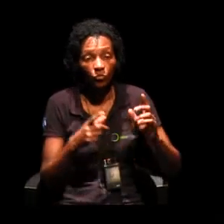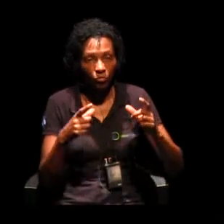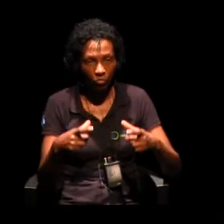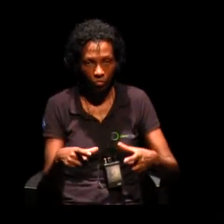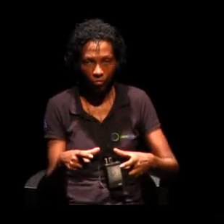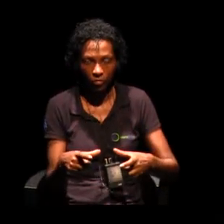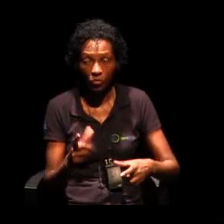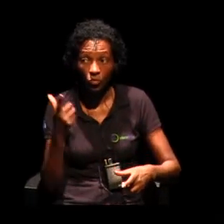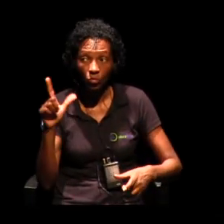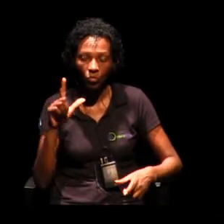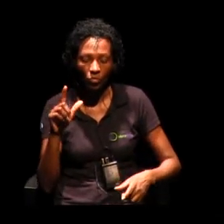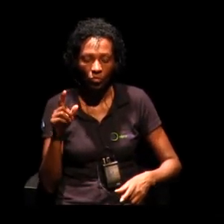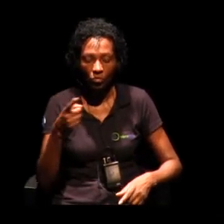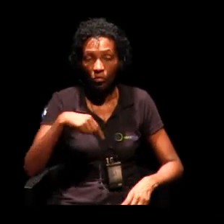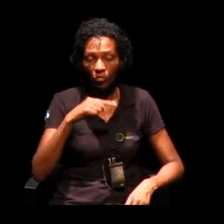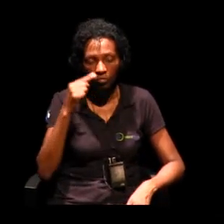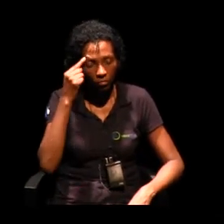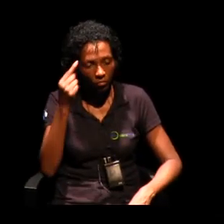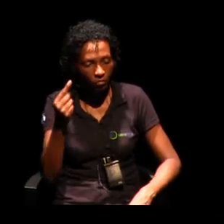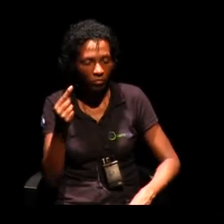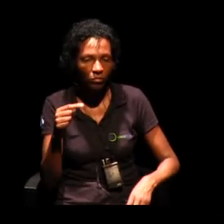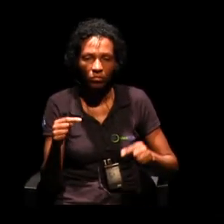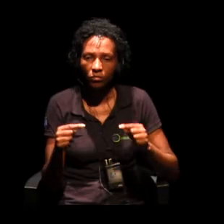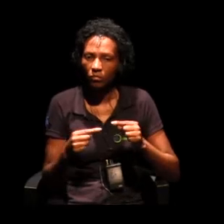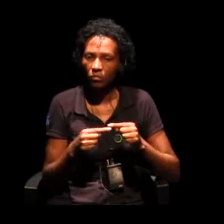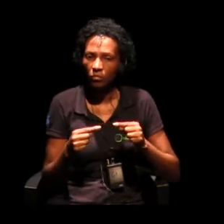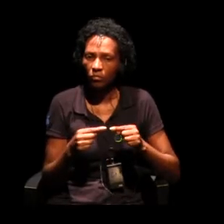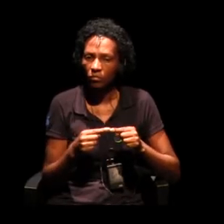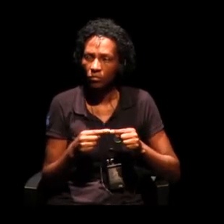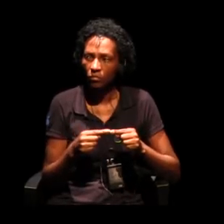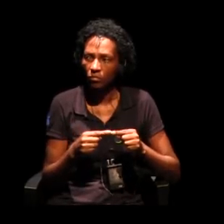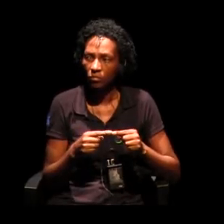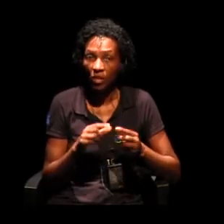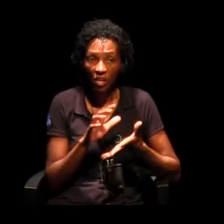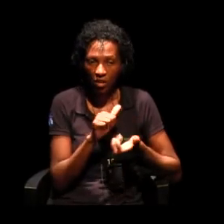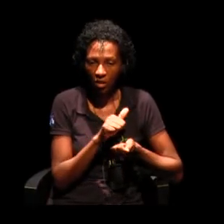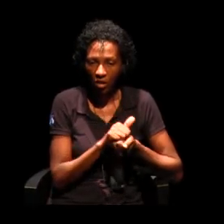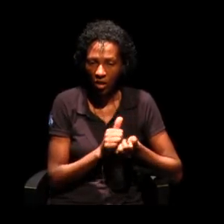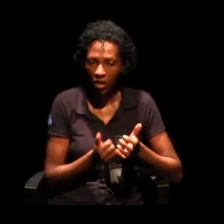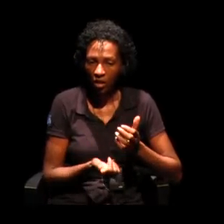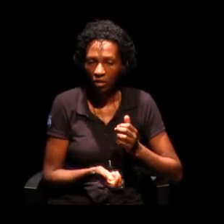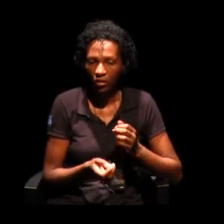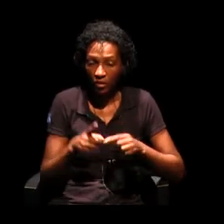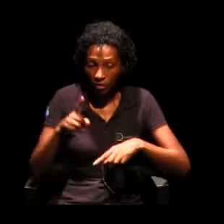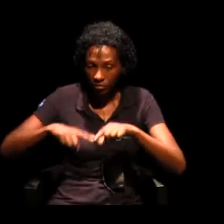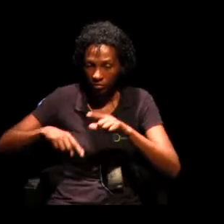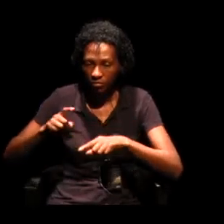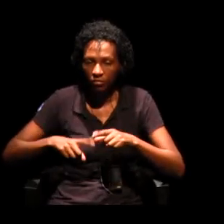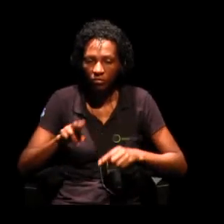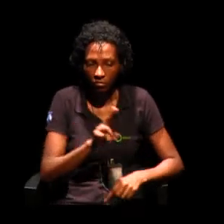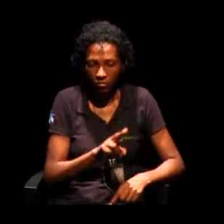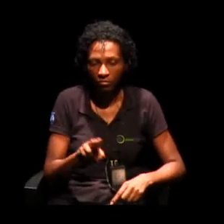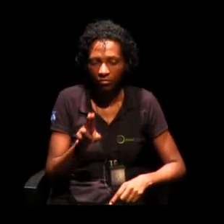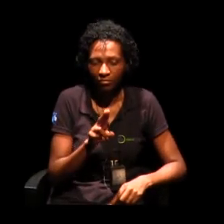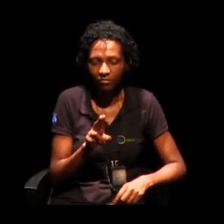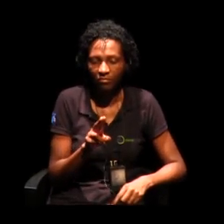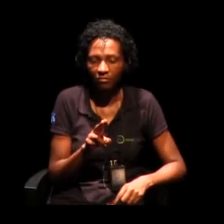projeto desse local. Outra coisa que estávamos considerando com relação à qualidade